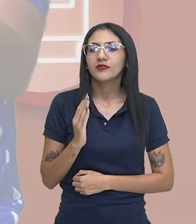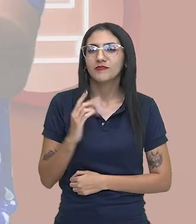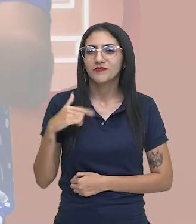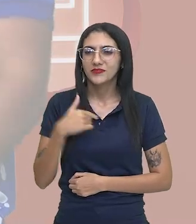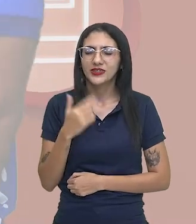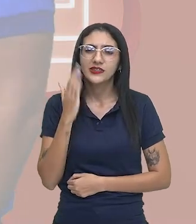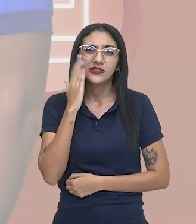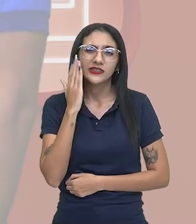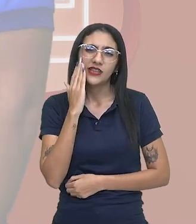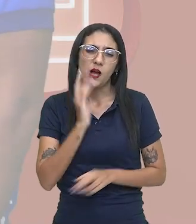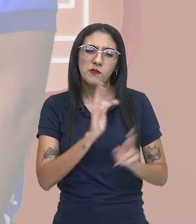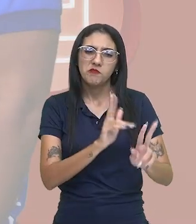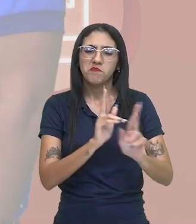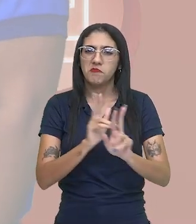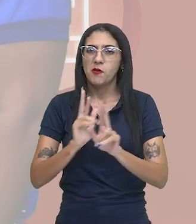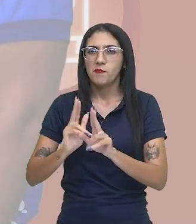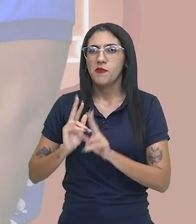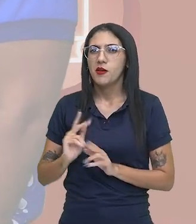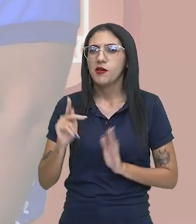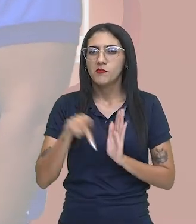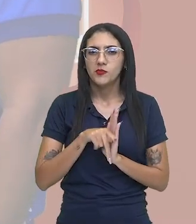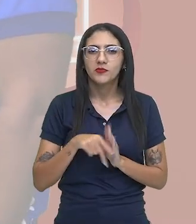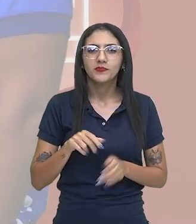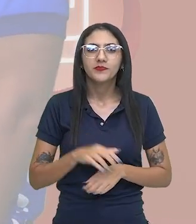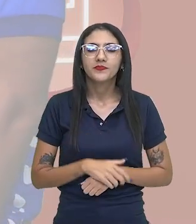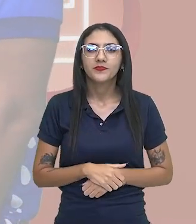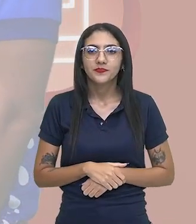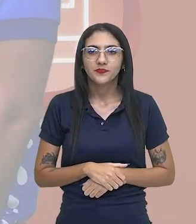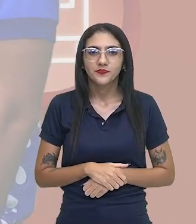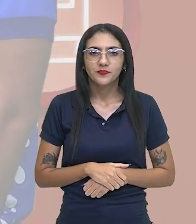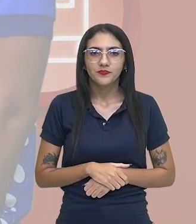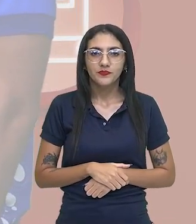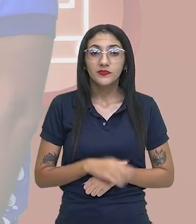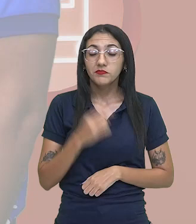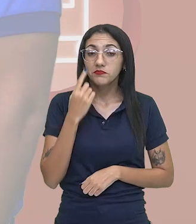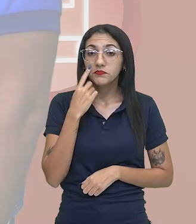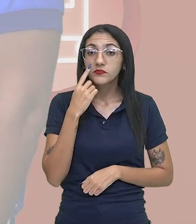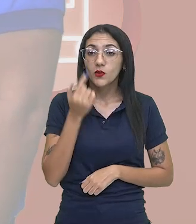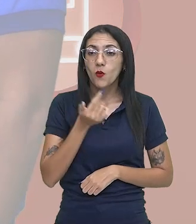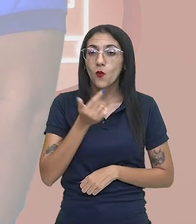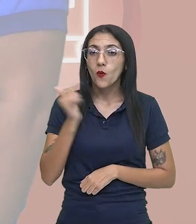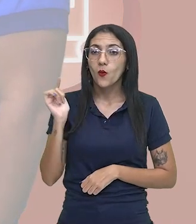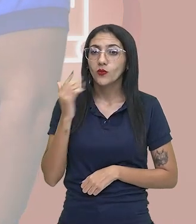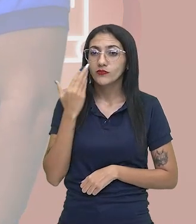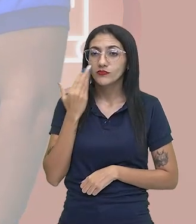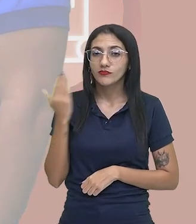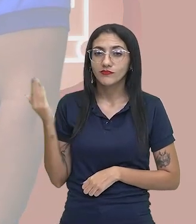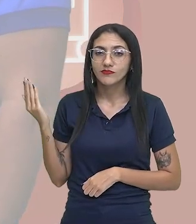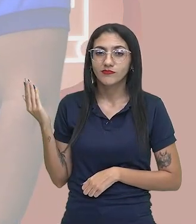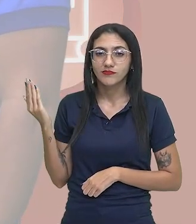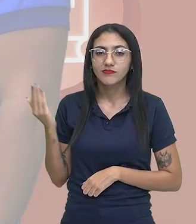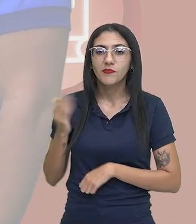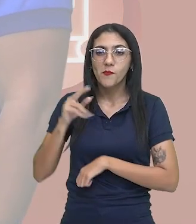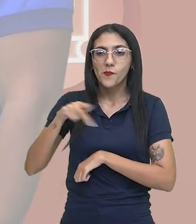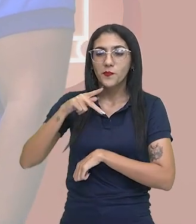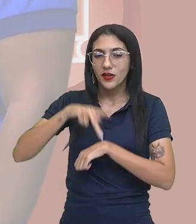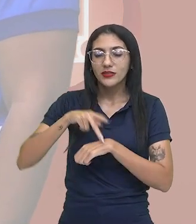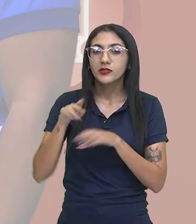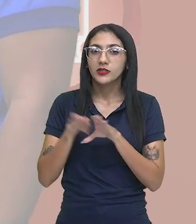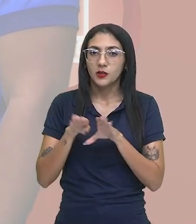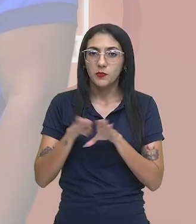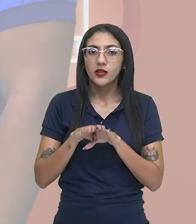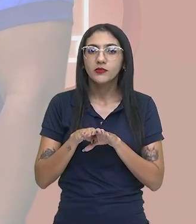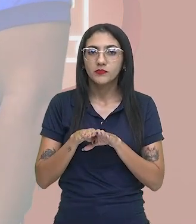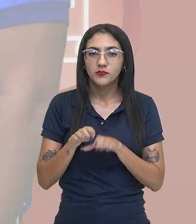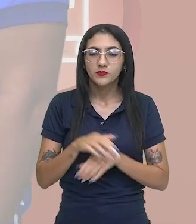né, as diferenças na nossa população, né. A gente tem também os outros países, ó, que compartilham aí essa grande quantidade de